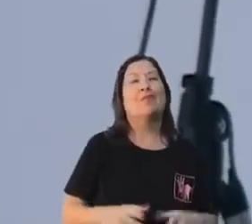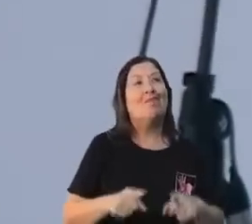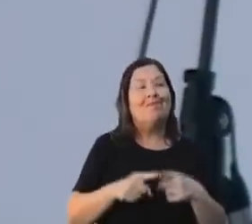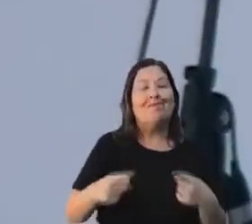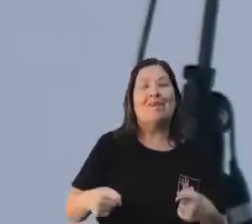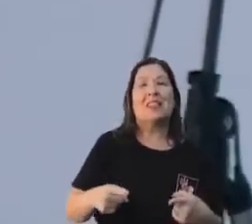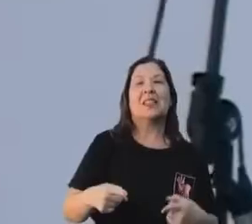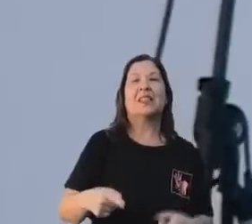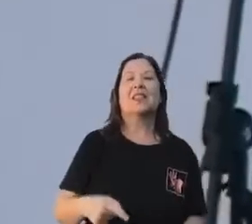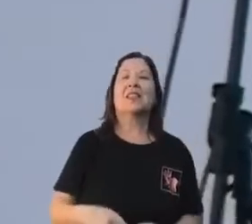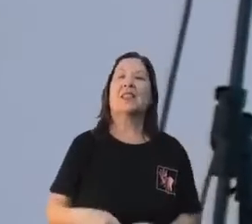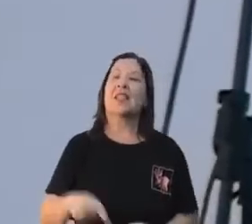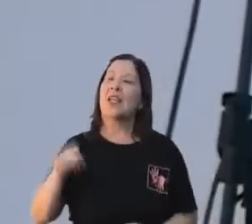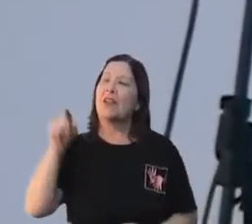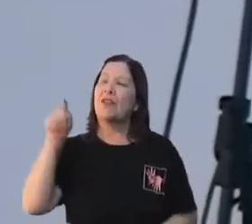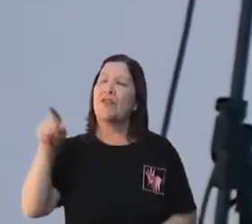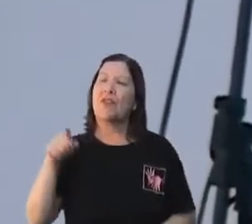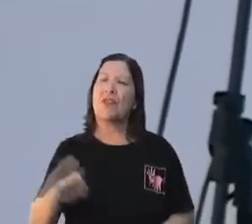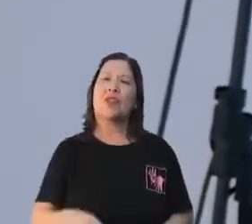murmuração.